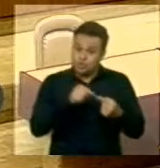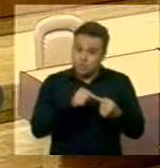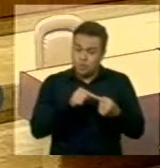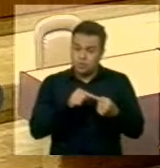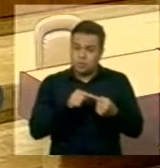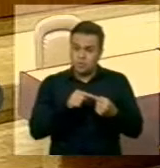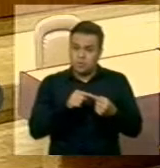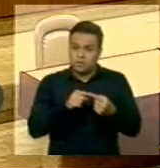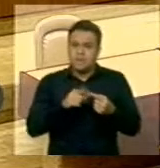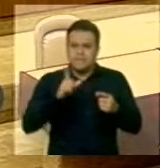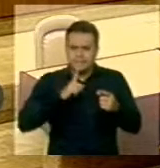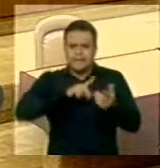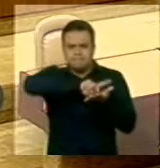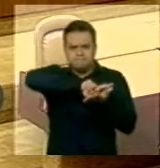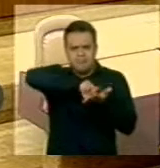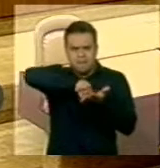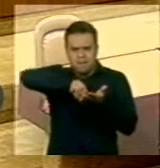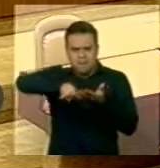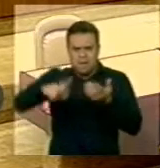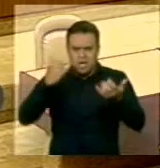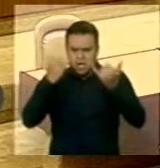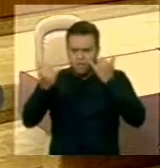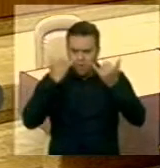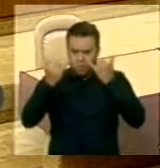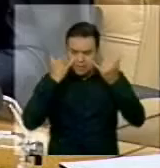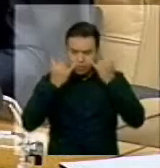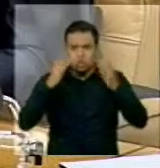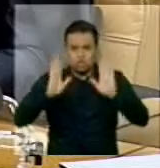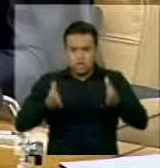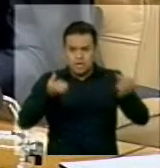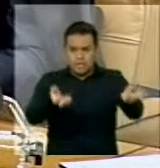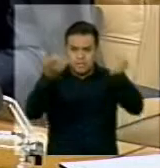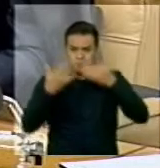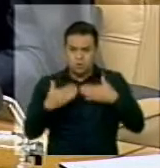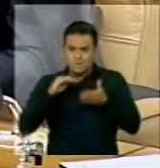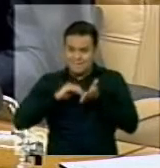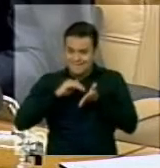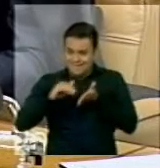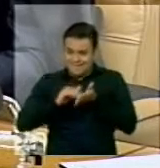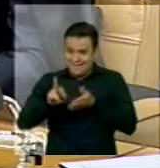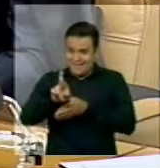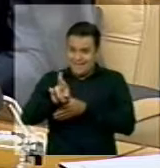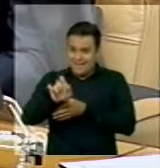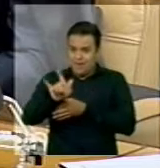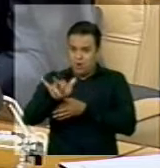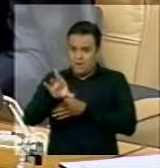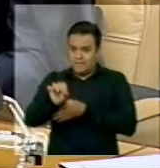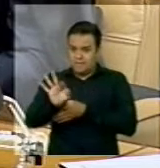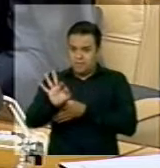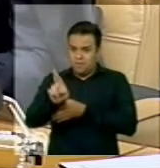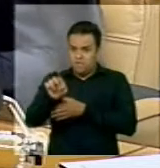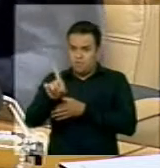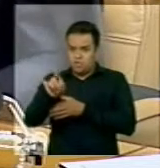um conjunto de informações prestadas pela Secretaria Adjunta de Regularização Fundiária da Amazônia